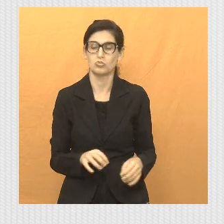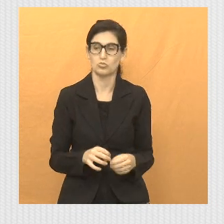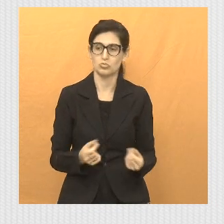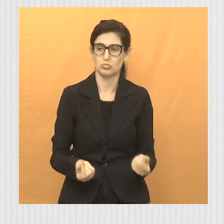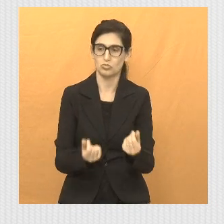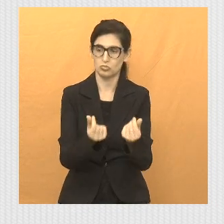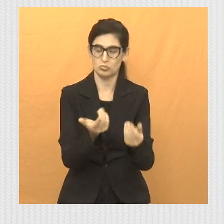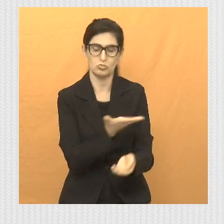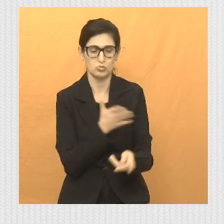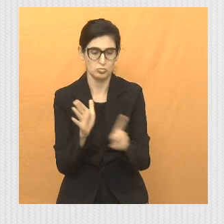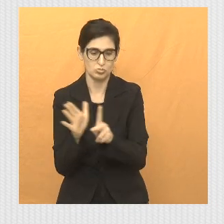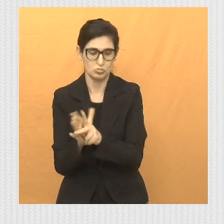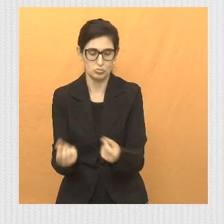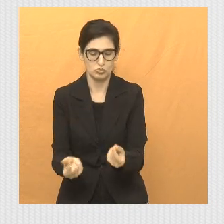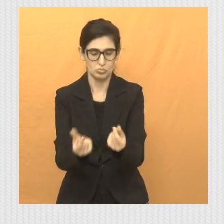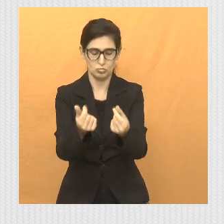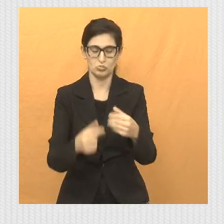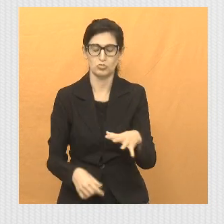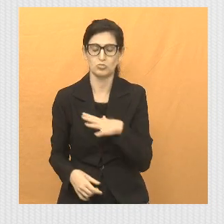próprio, R$